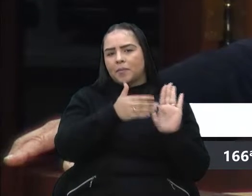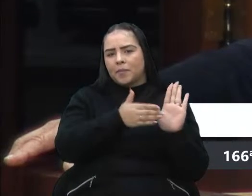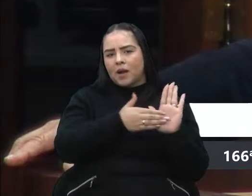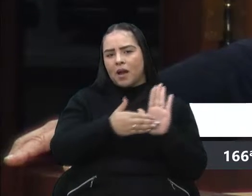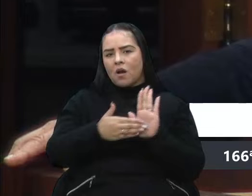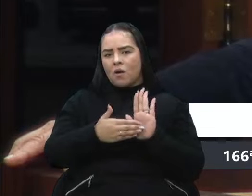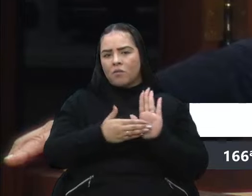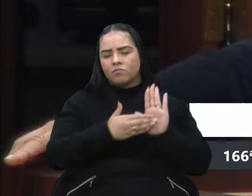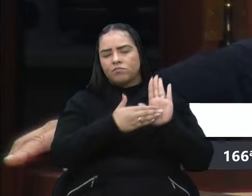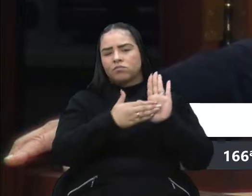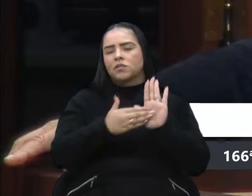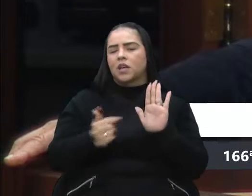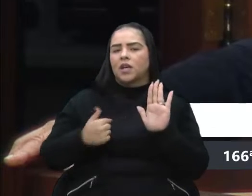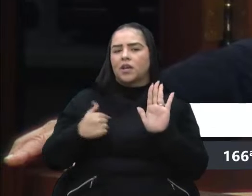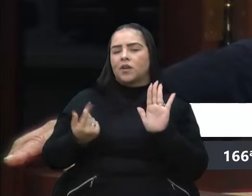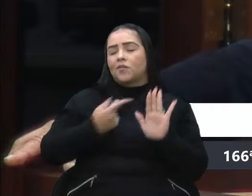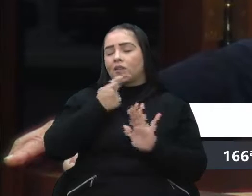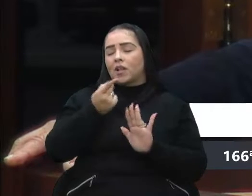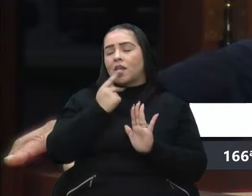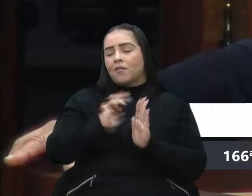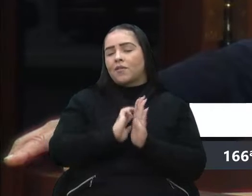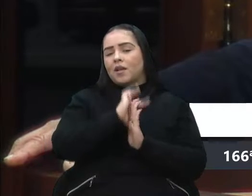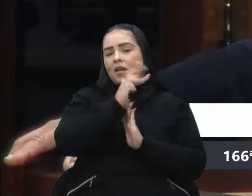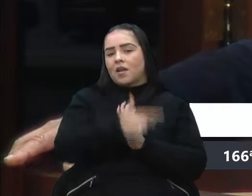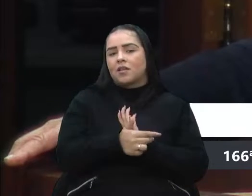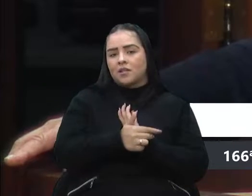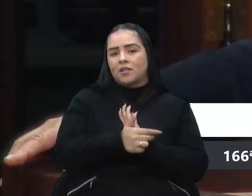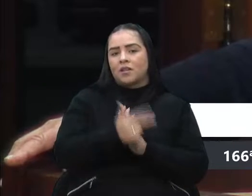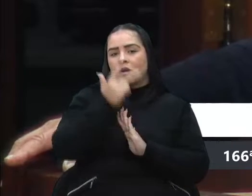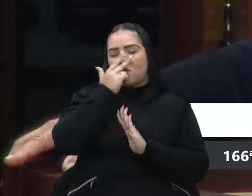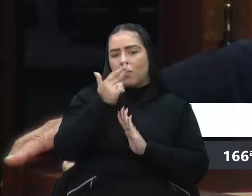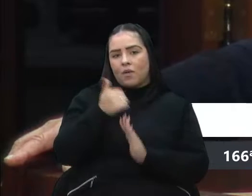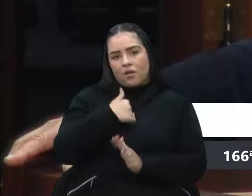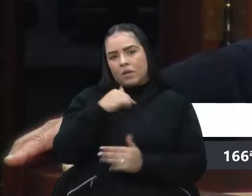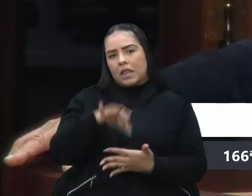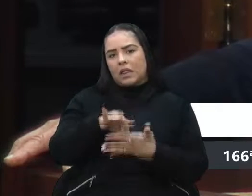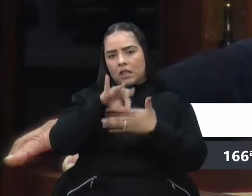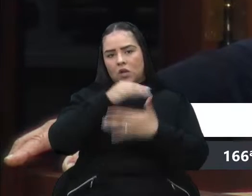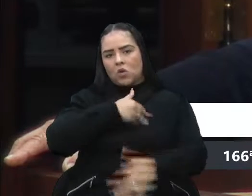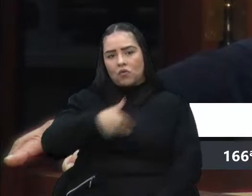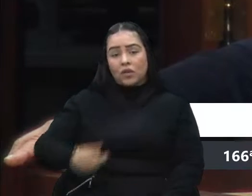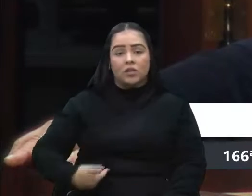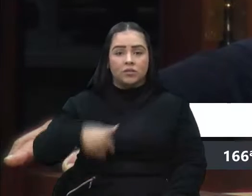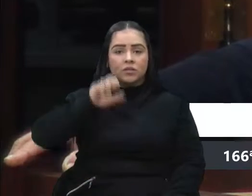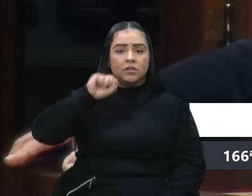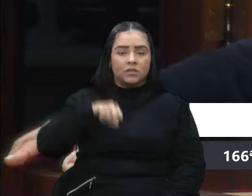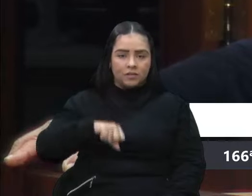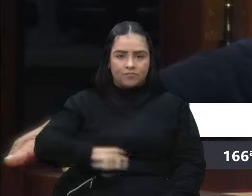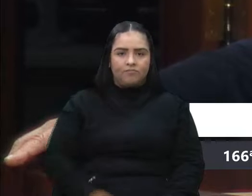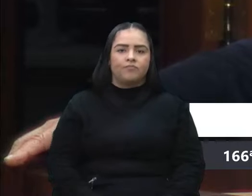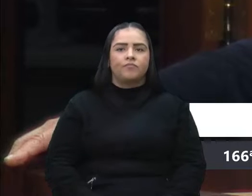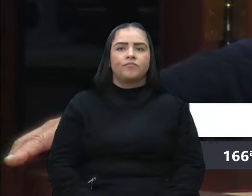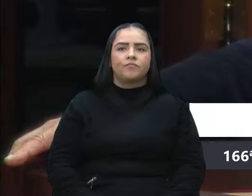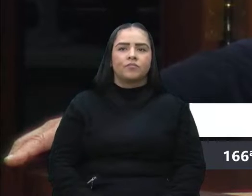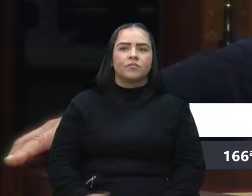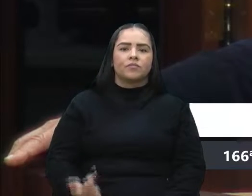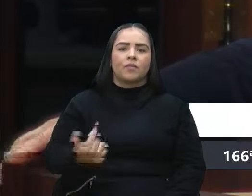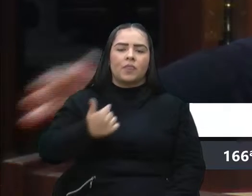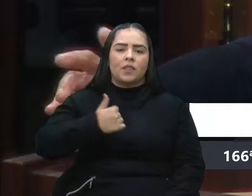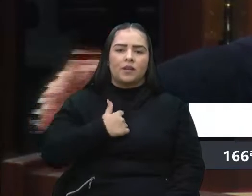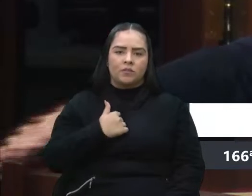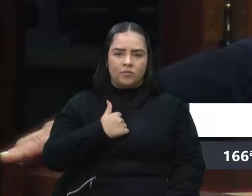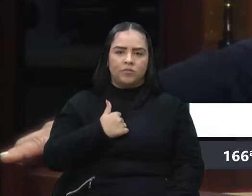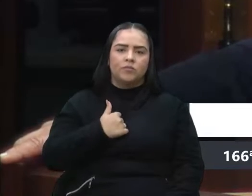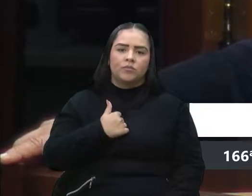E vou fazer uma fala múltipla como líder de governo, sim, como parlamentar,